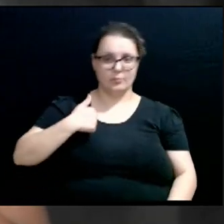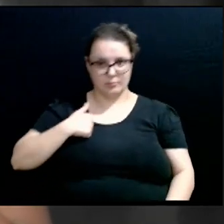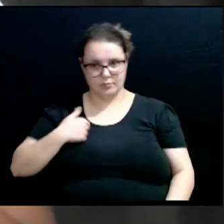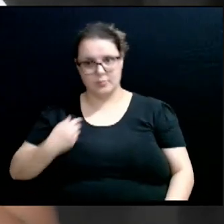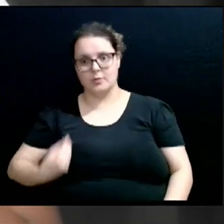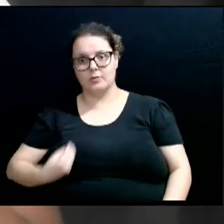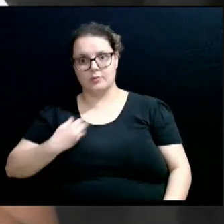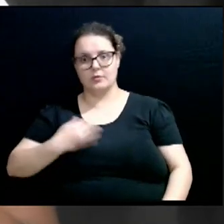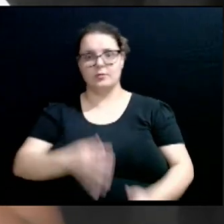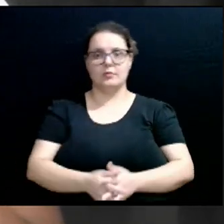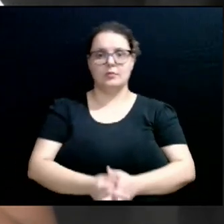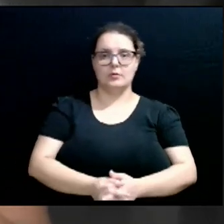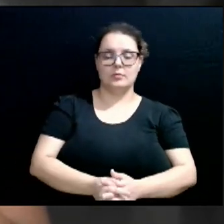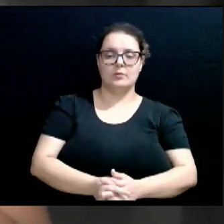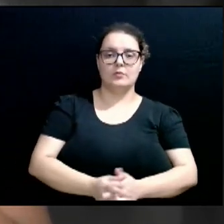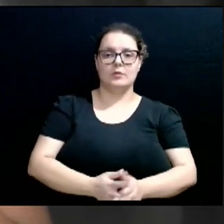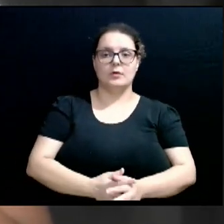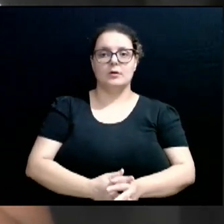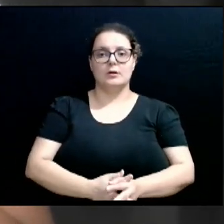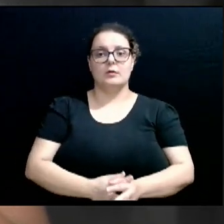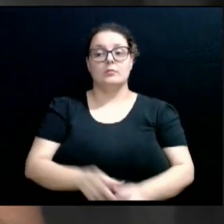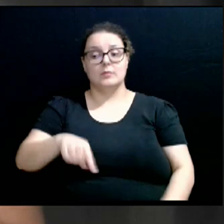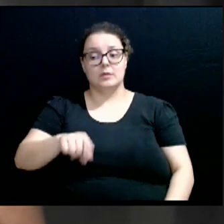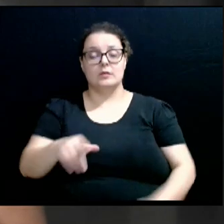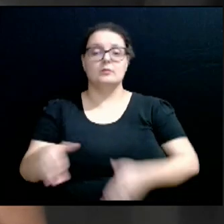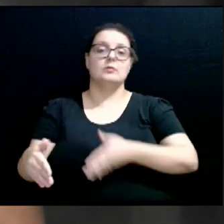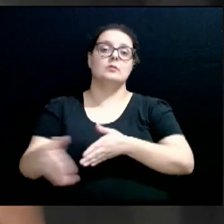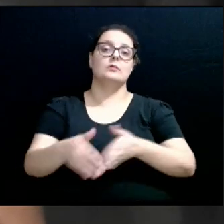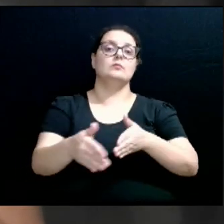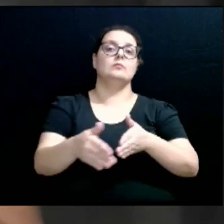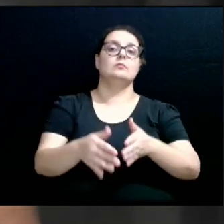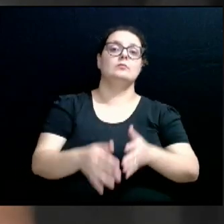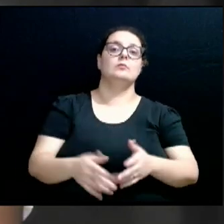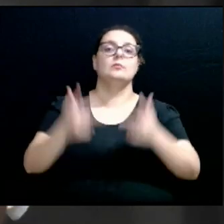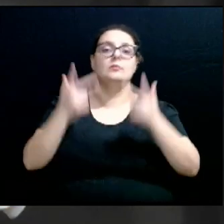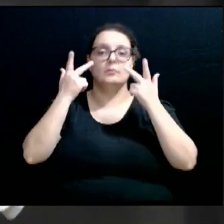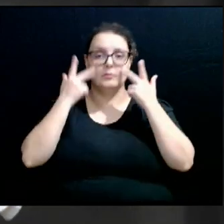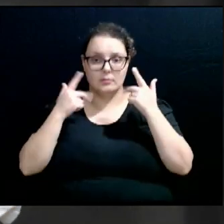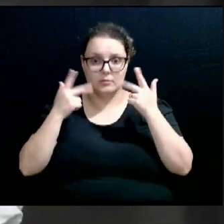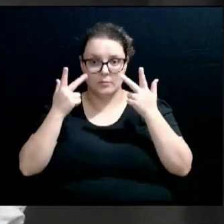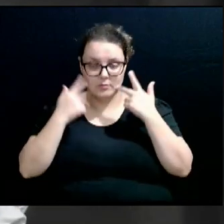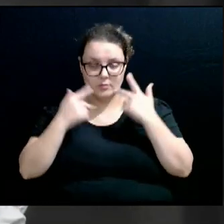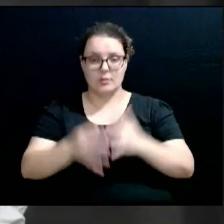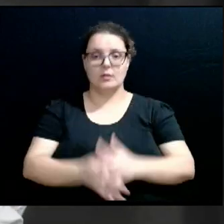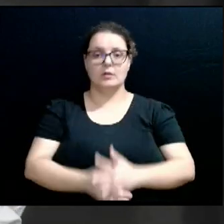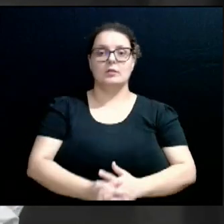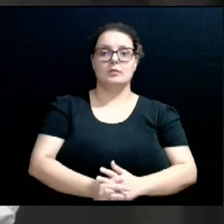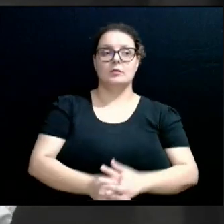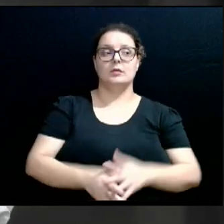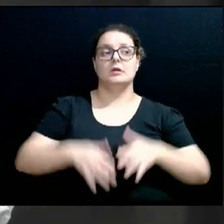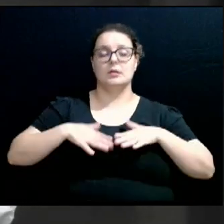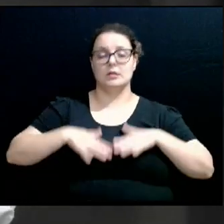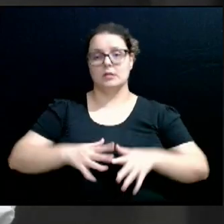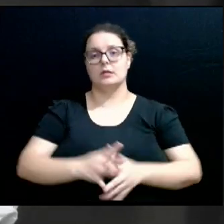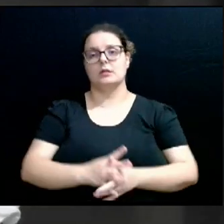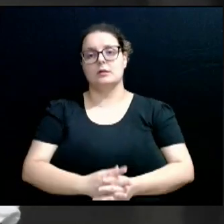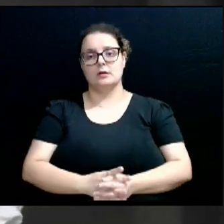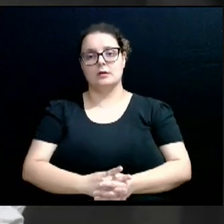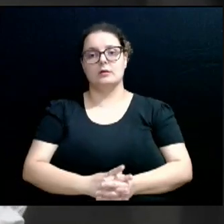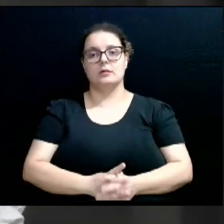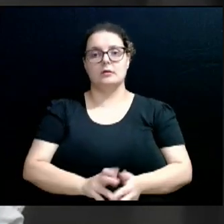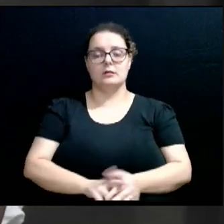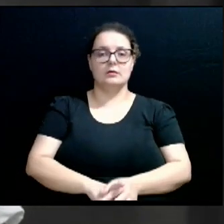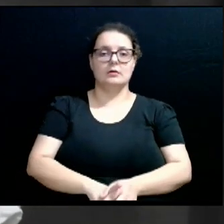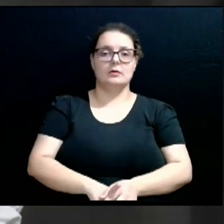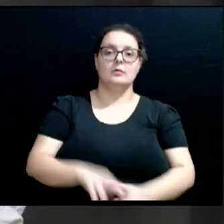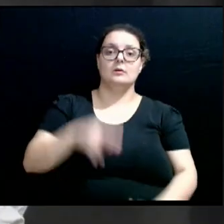mas que eles vão ter um caminho muito mais tranquilo, né? E políticas públicas voltadas realmente